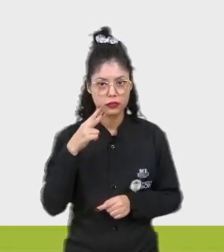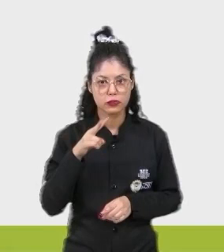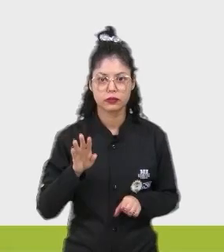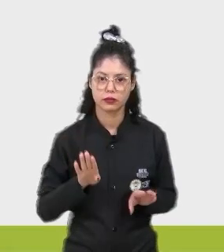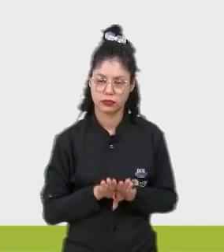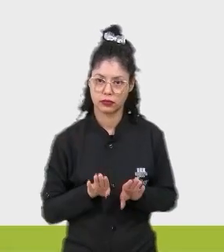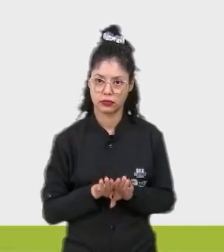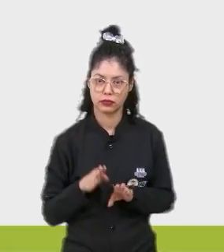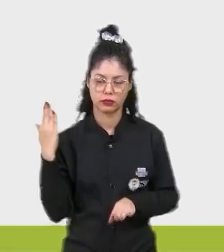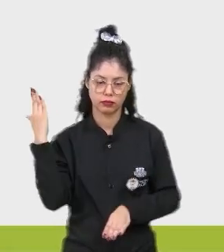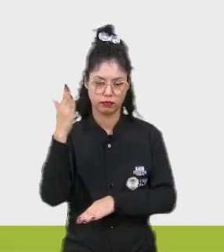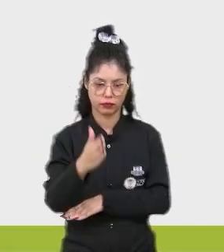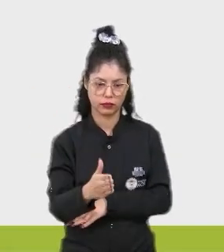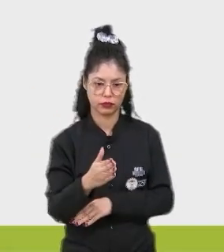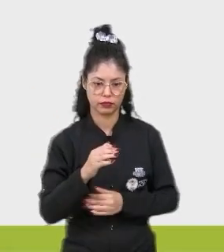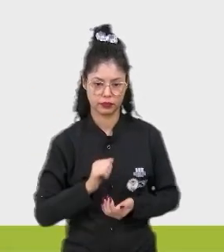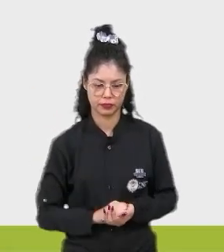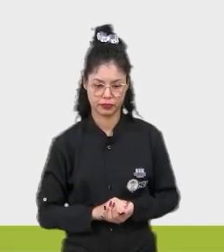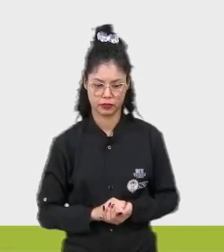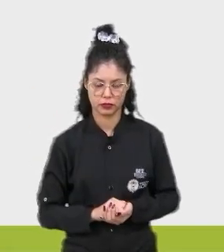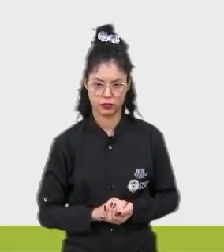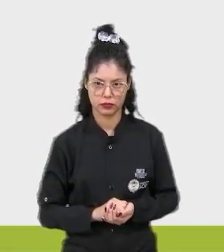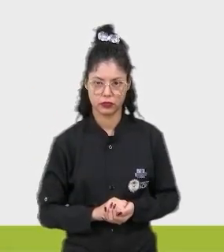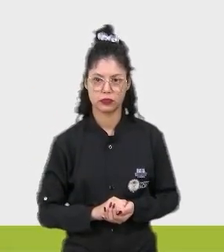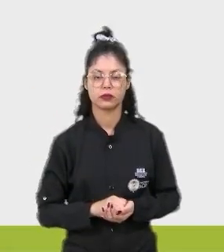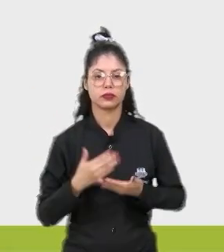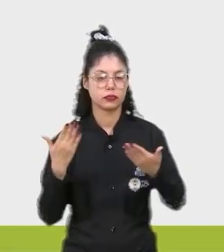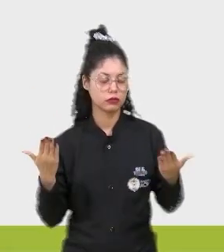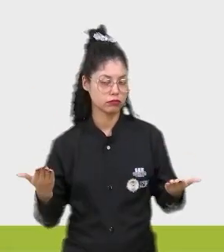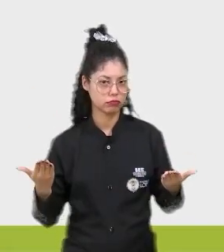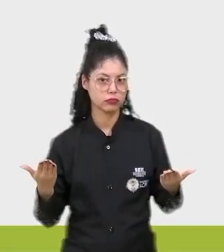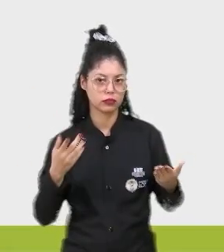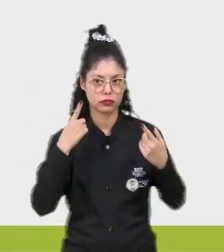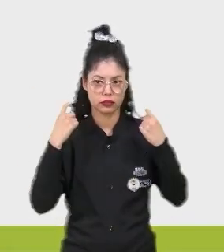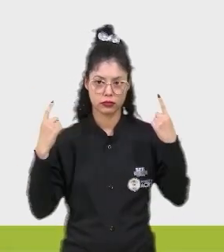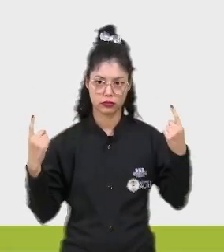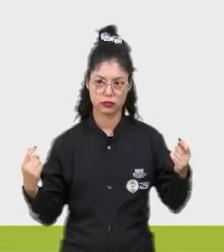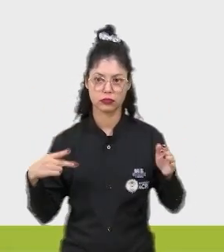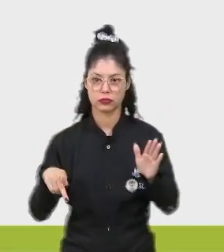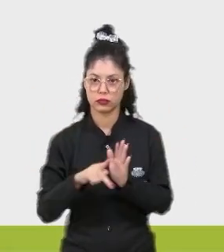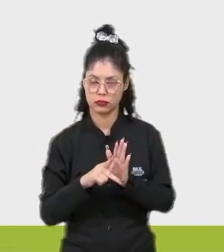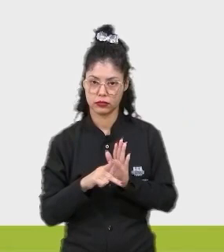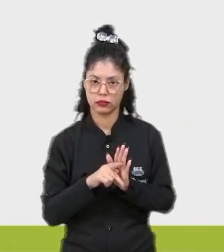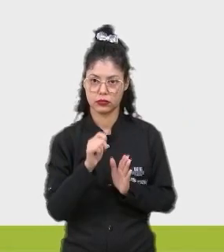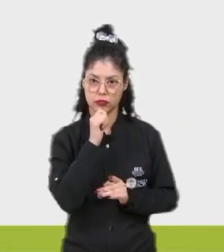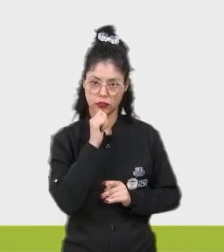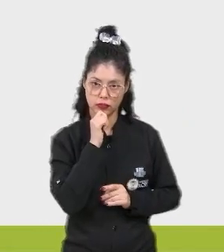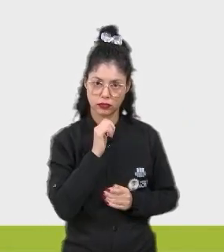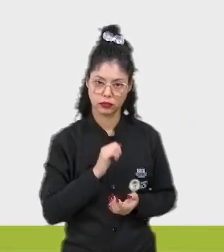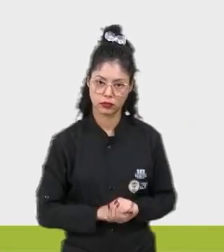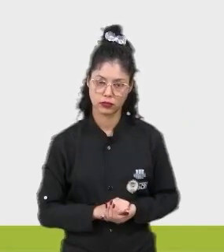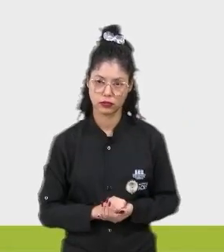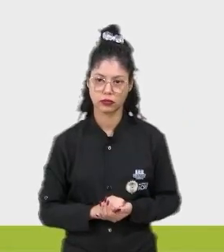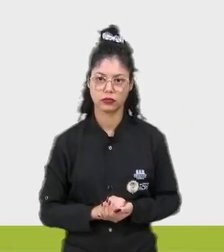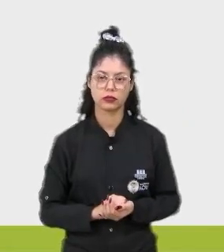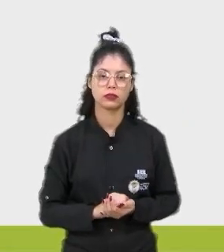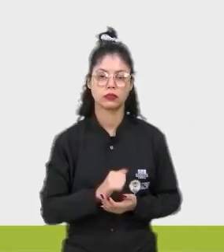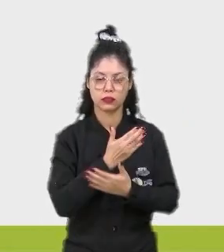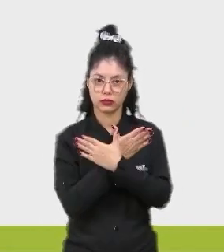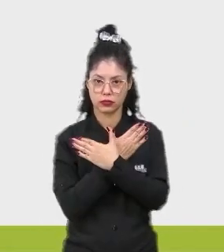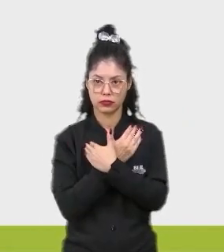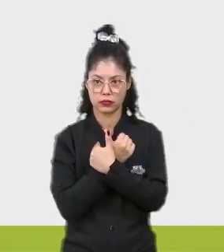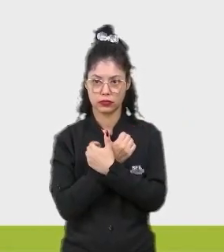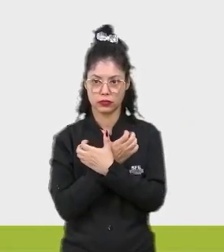isso está diretamente relacionado também com sons ultrassônicos, né? Então, observa, se a